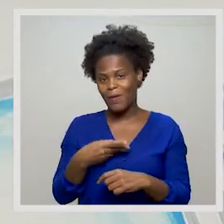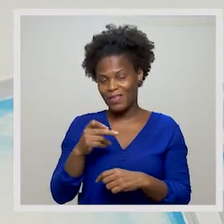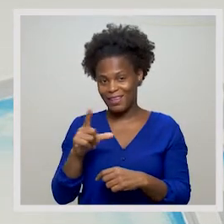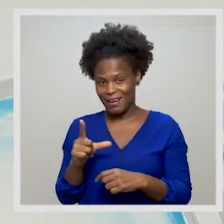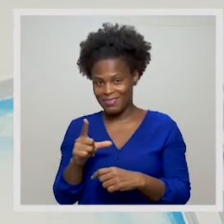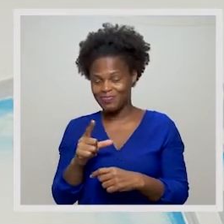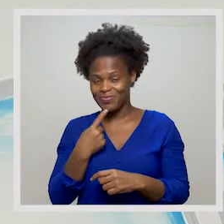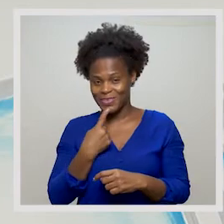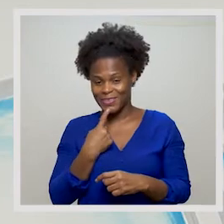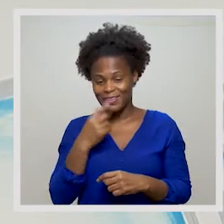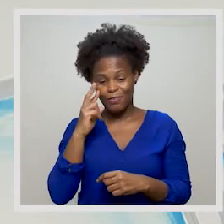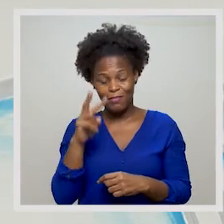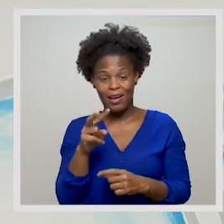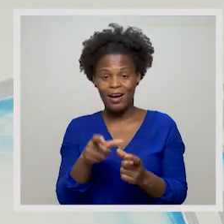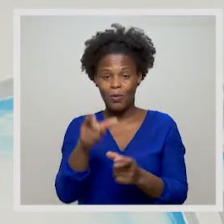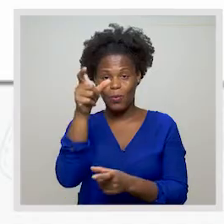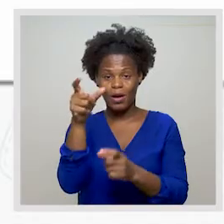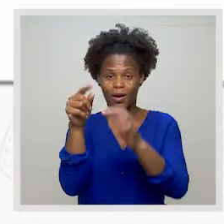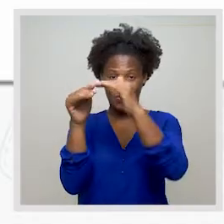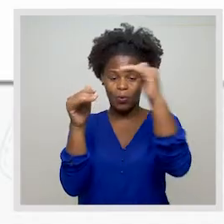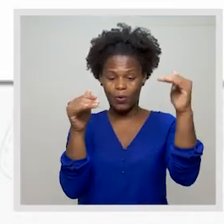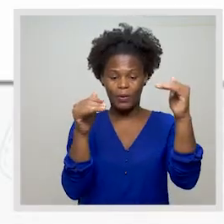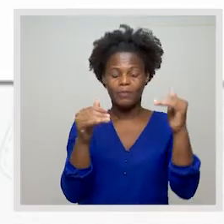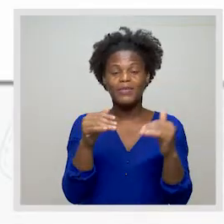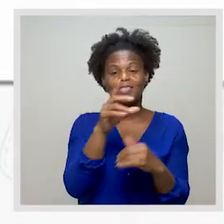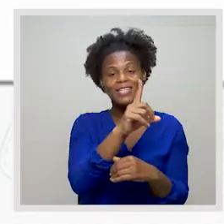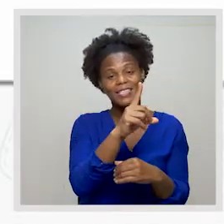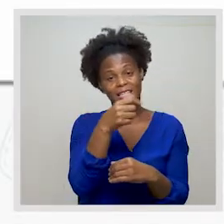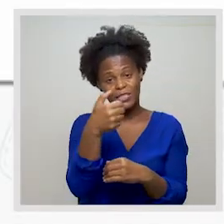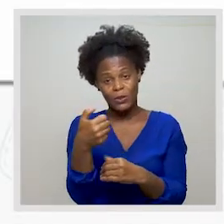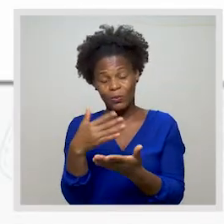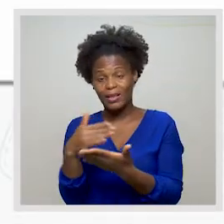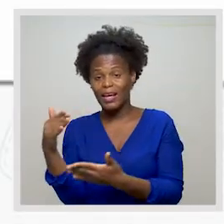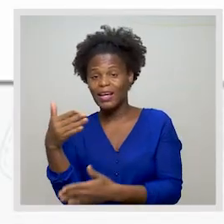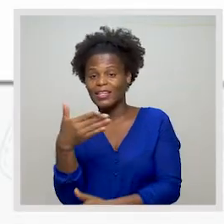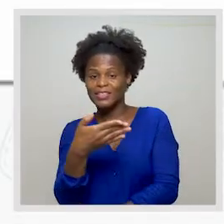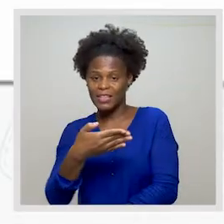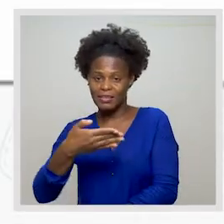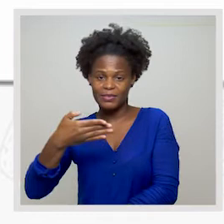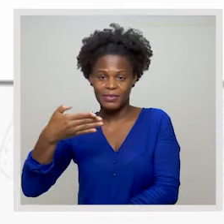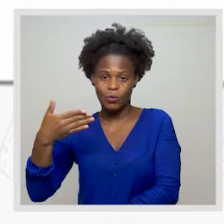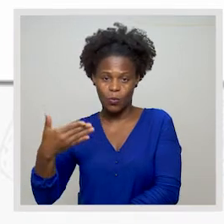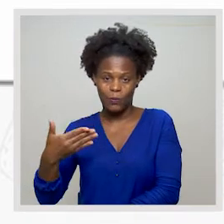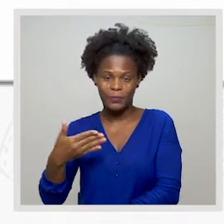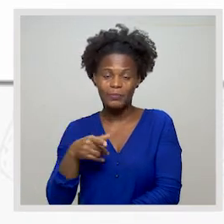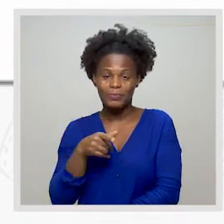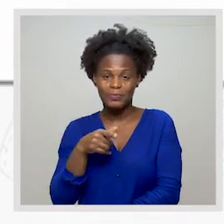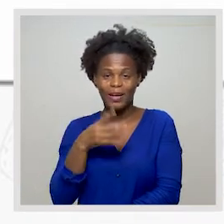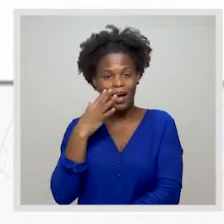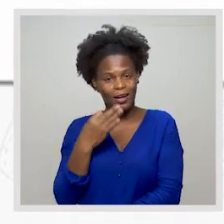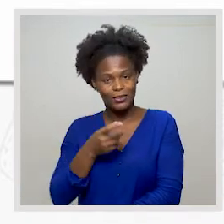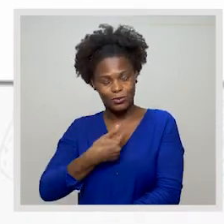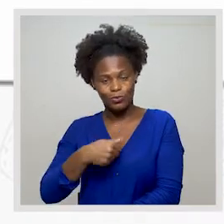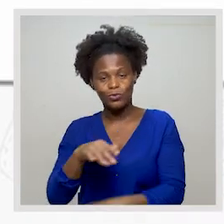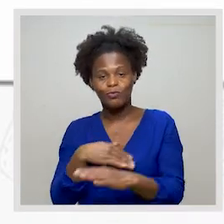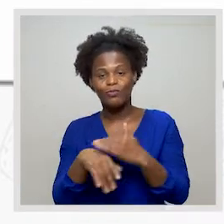Estão a ver que a classe modal aqui é esta classe, ou seja, de 65 até 71. Então,